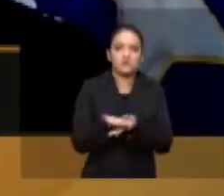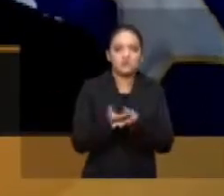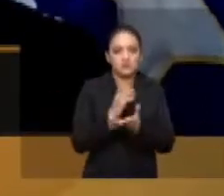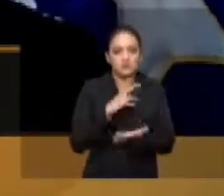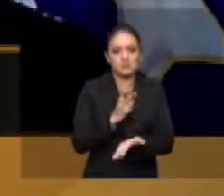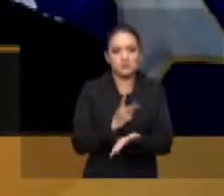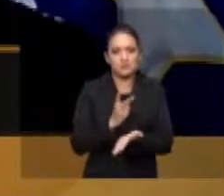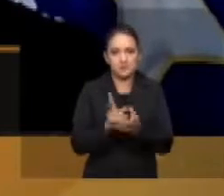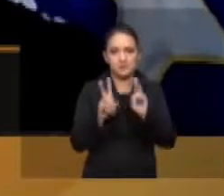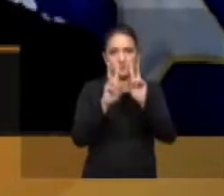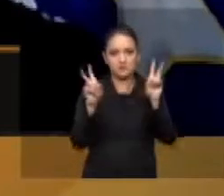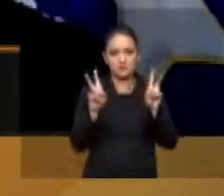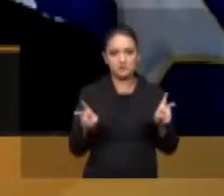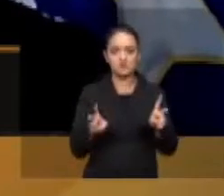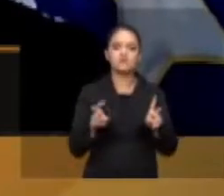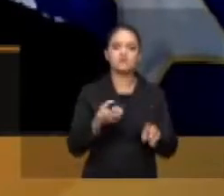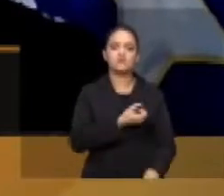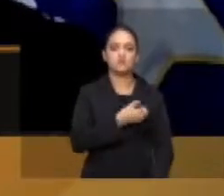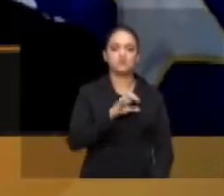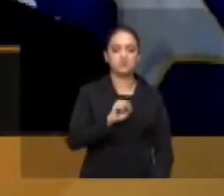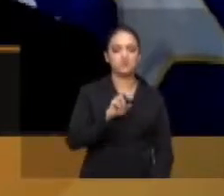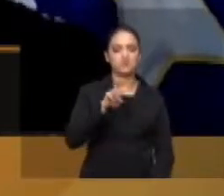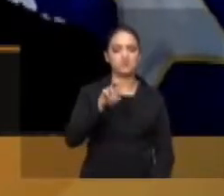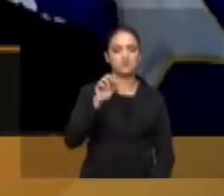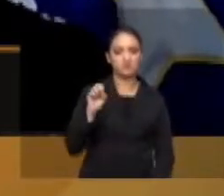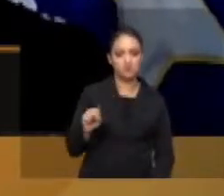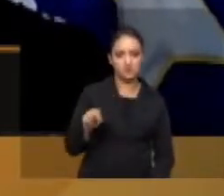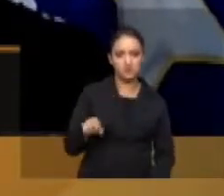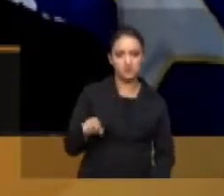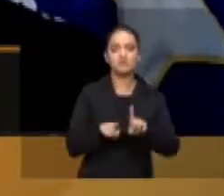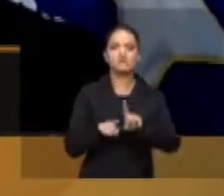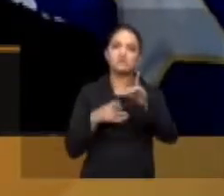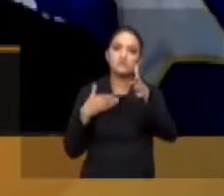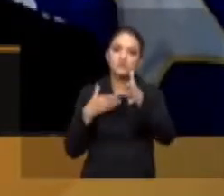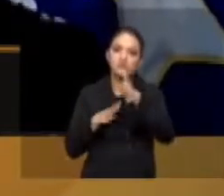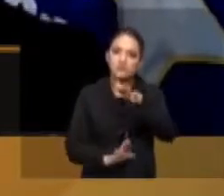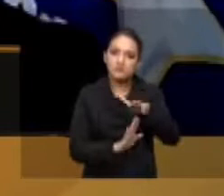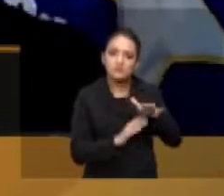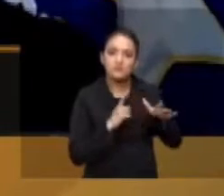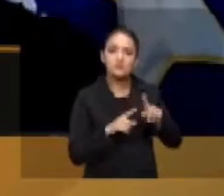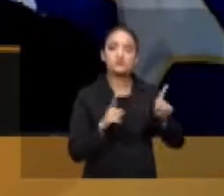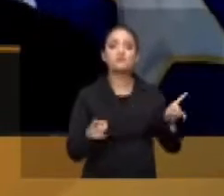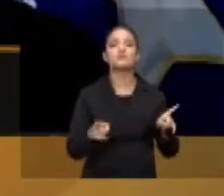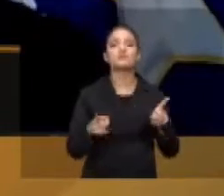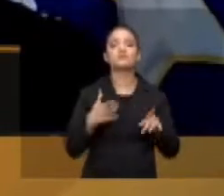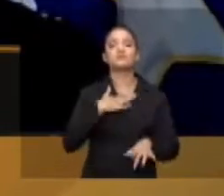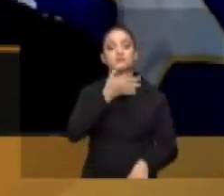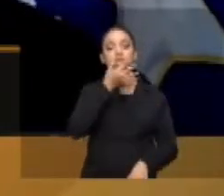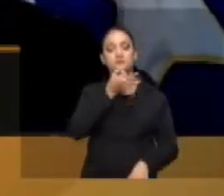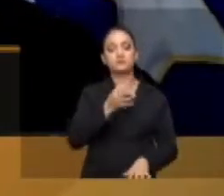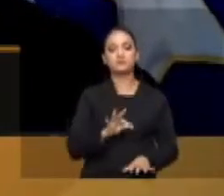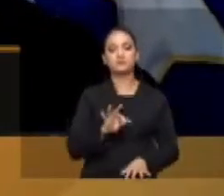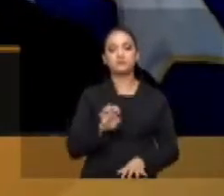tratem ou venham a tratar do tema 858, nos limites em que delimitado, sugere a fixação das seguintes teses: